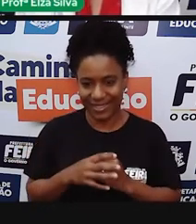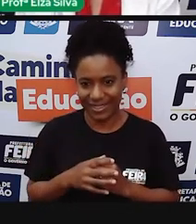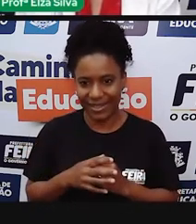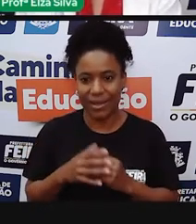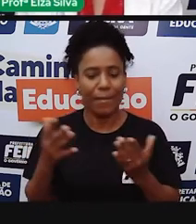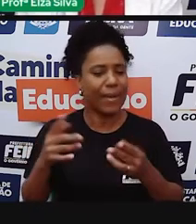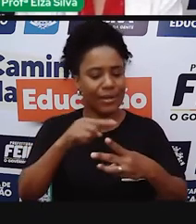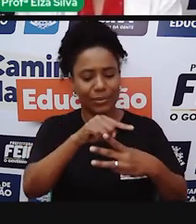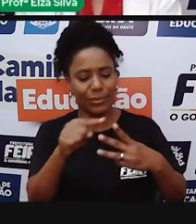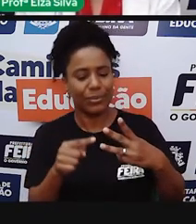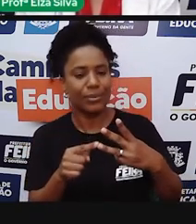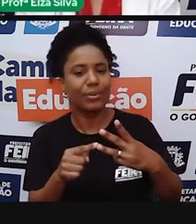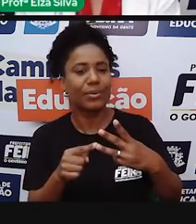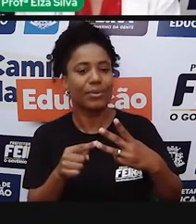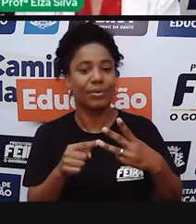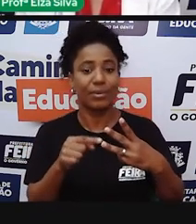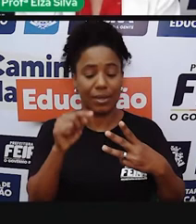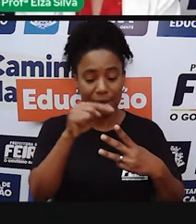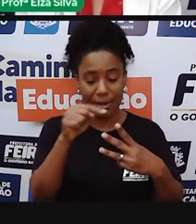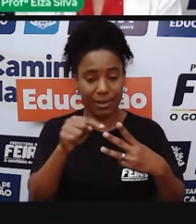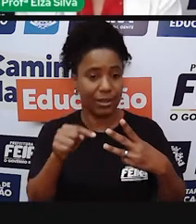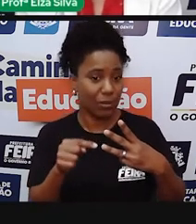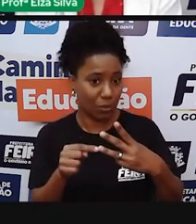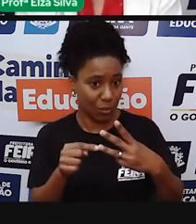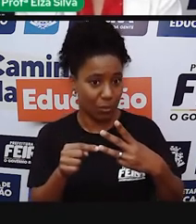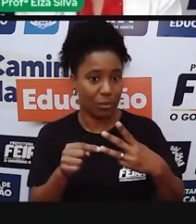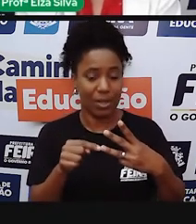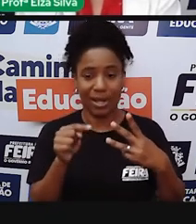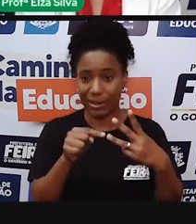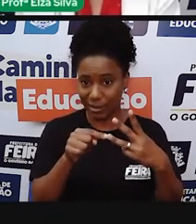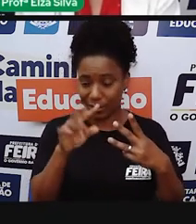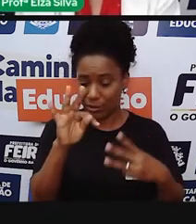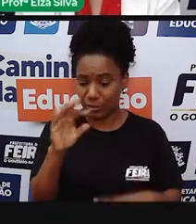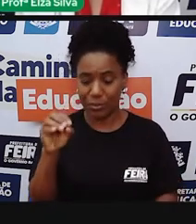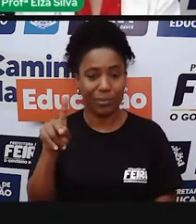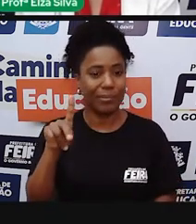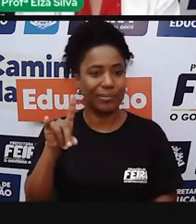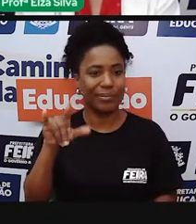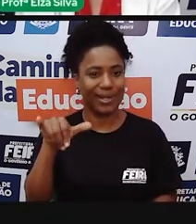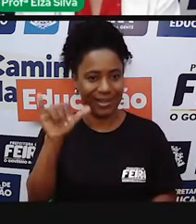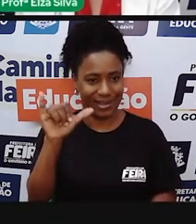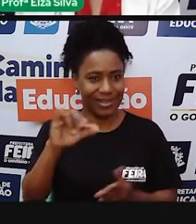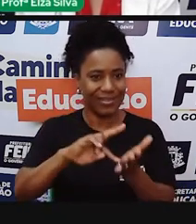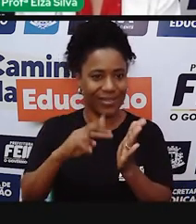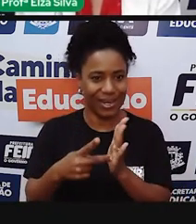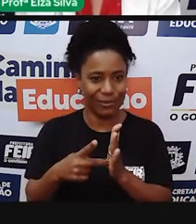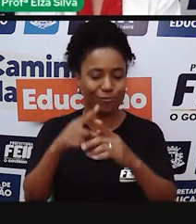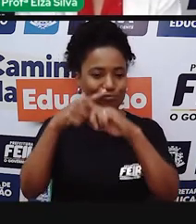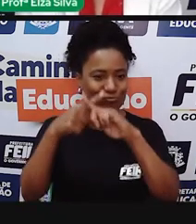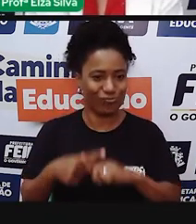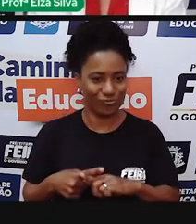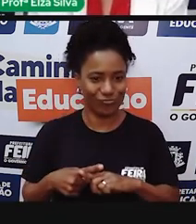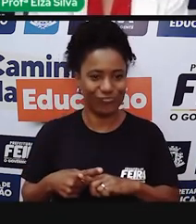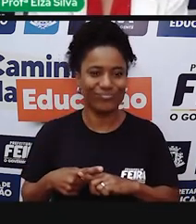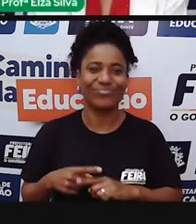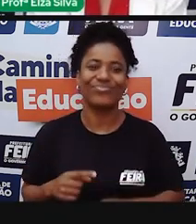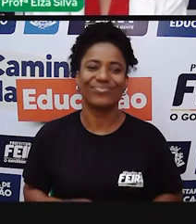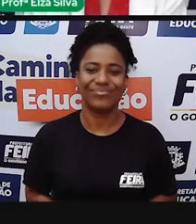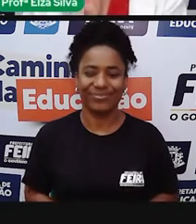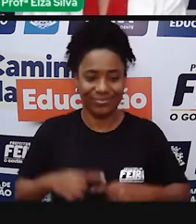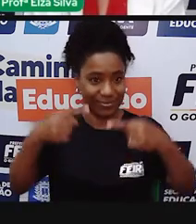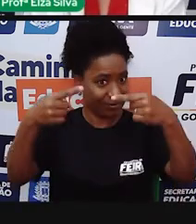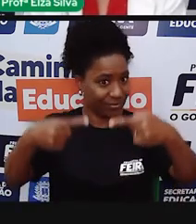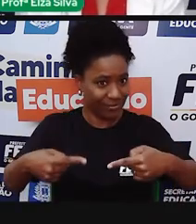envolvam competições em equipe, que envolvam campeonatos. Ok, students? Vamos aprender um pouco